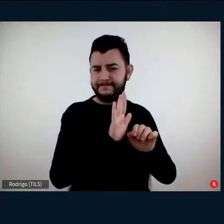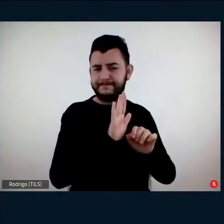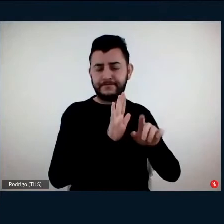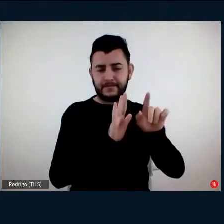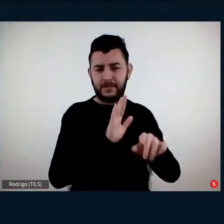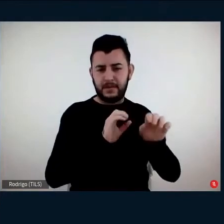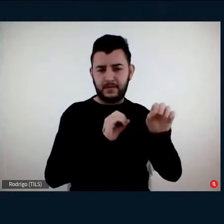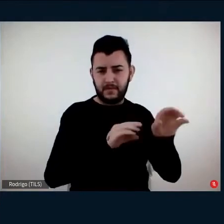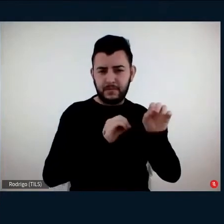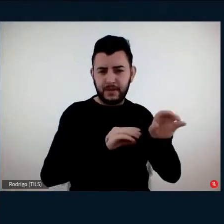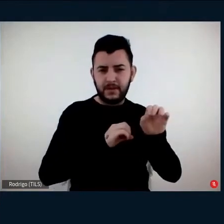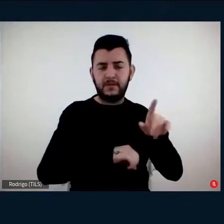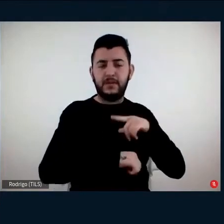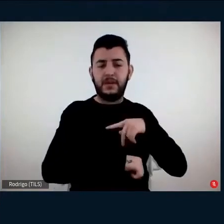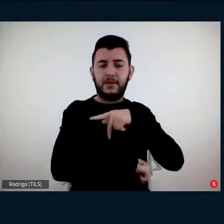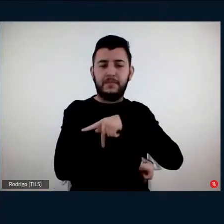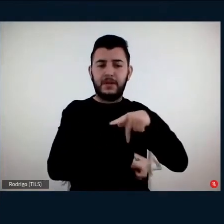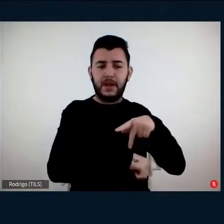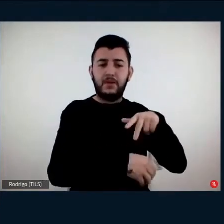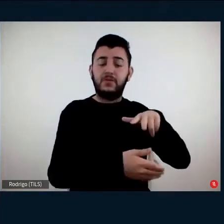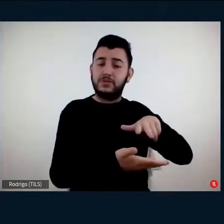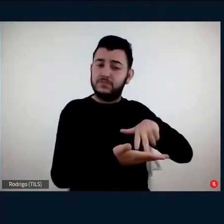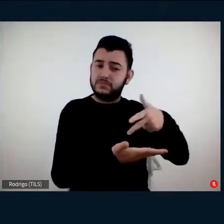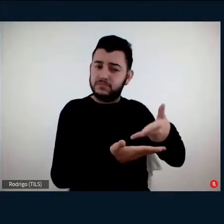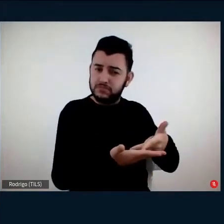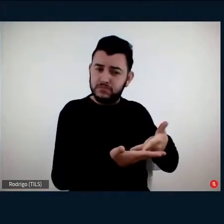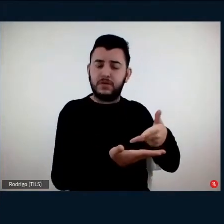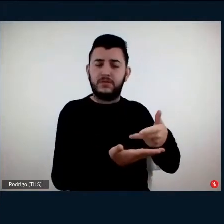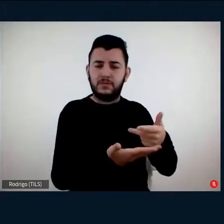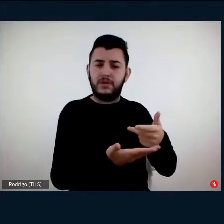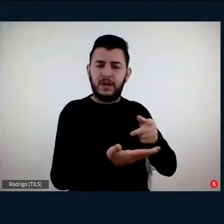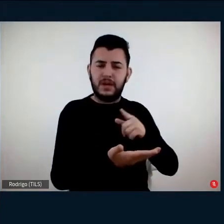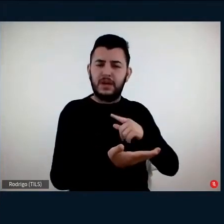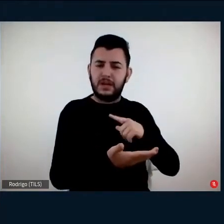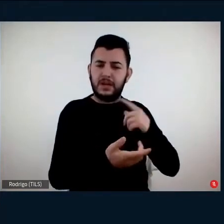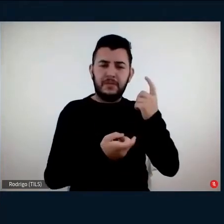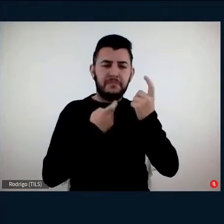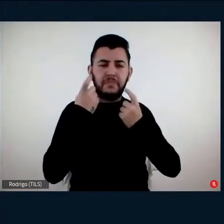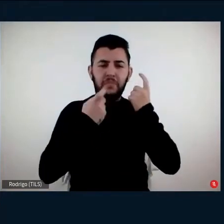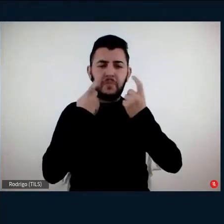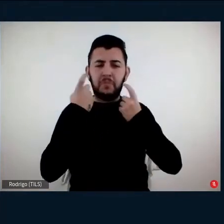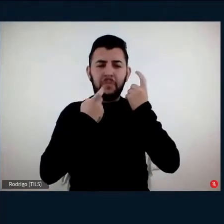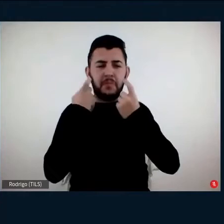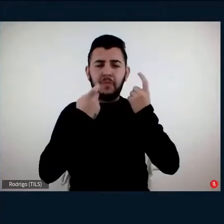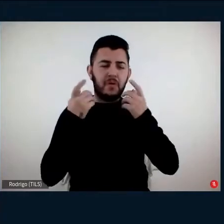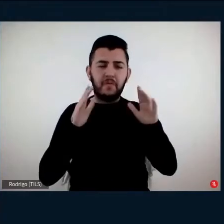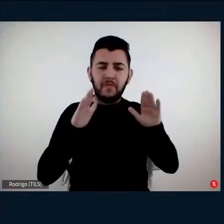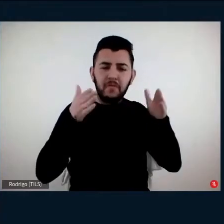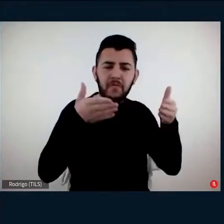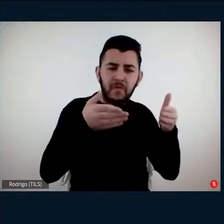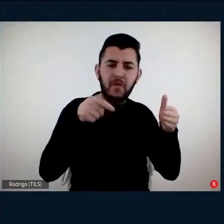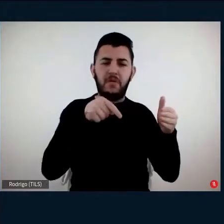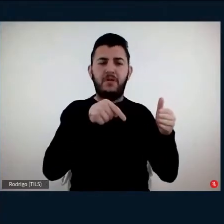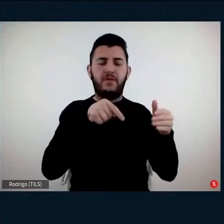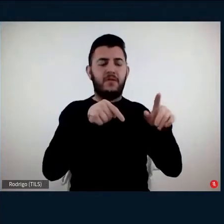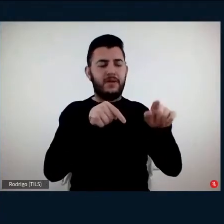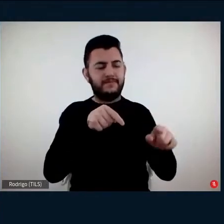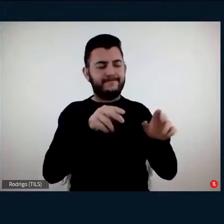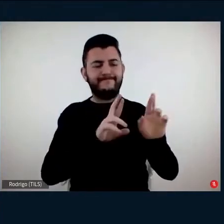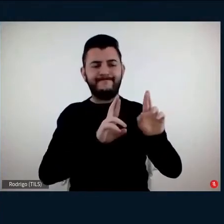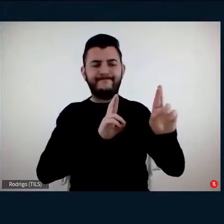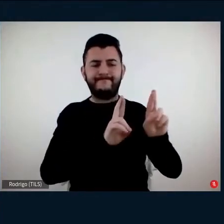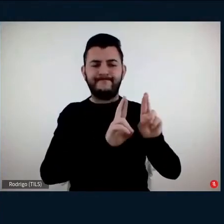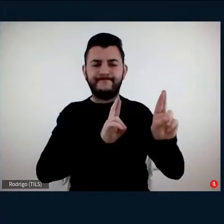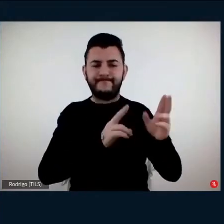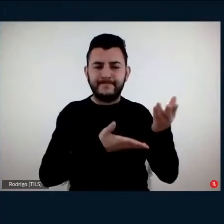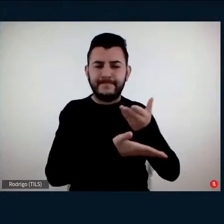pedagogia da tradução e ela tem uma preocupação mais com a forma como esse relacionamento dentro